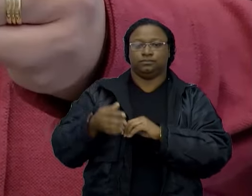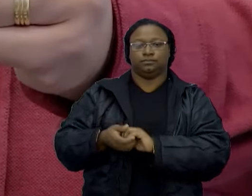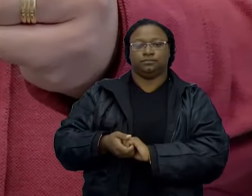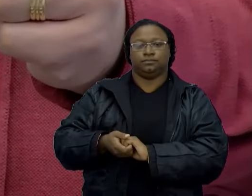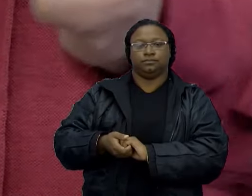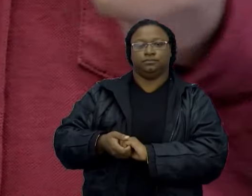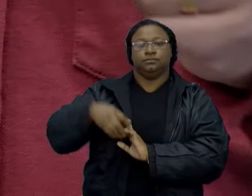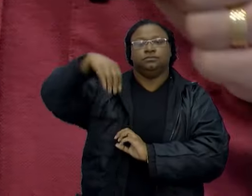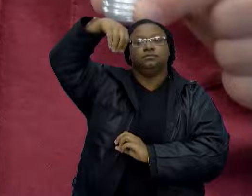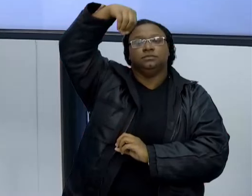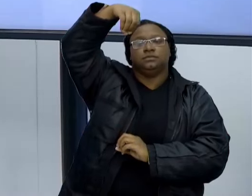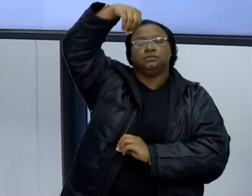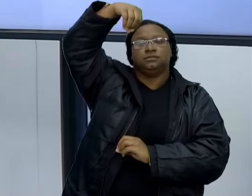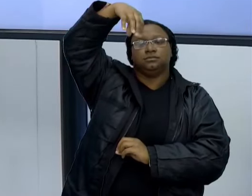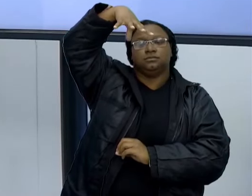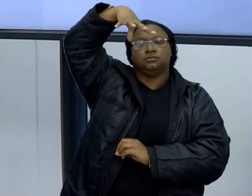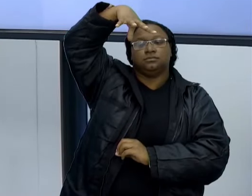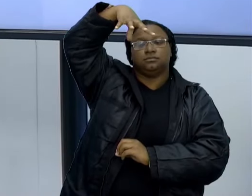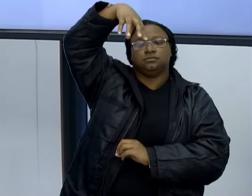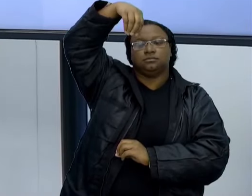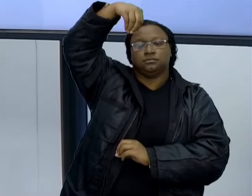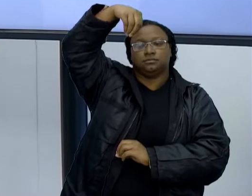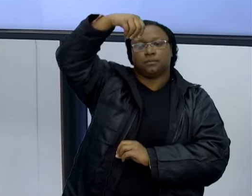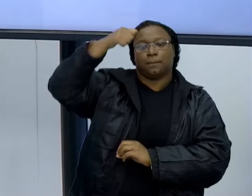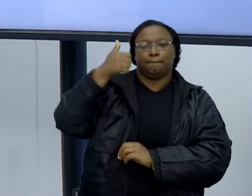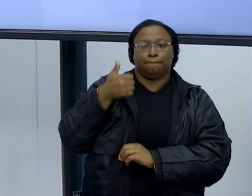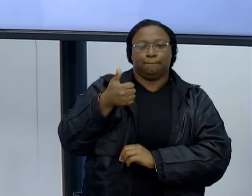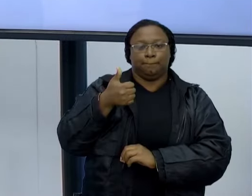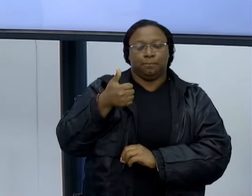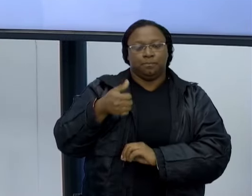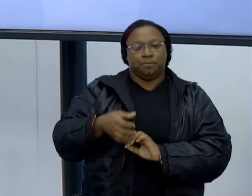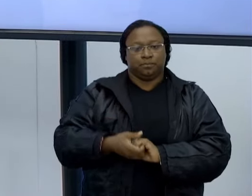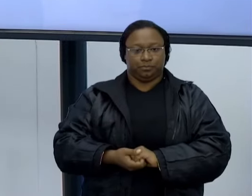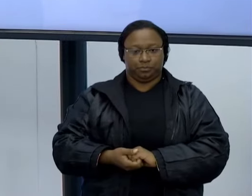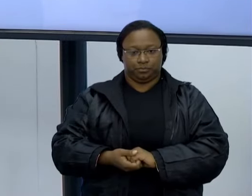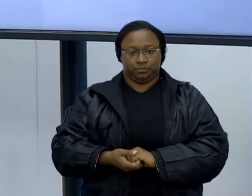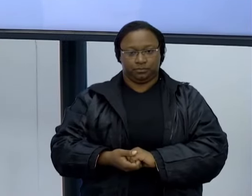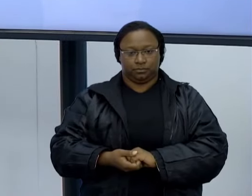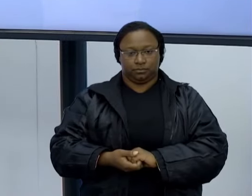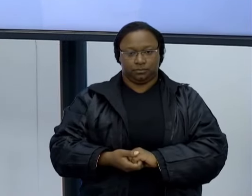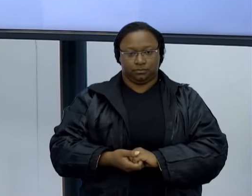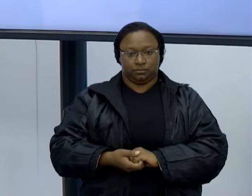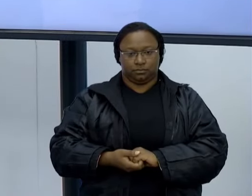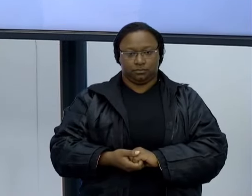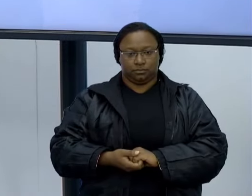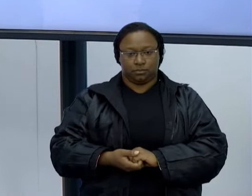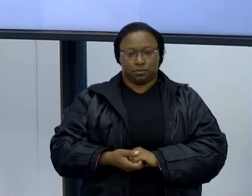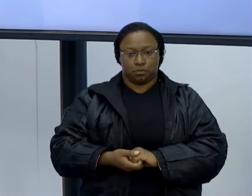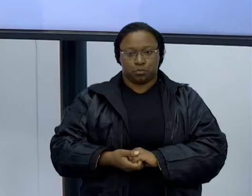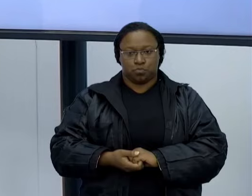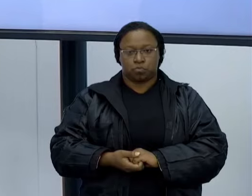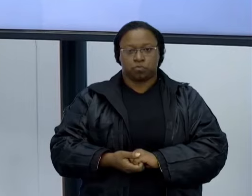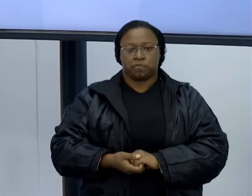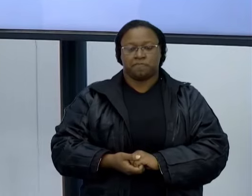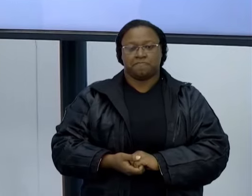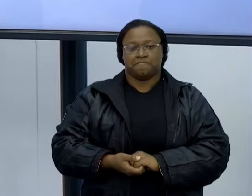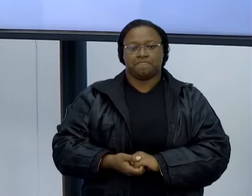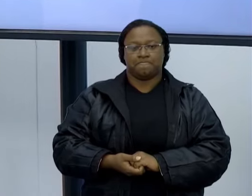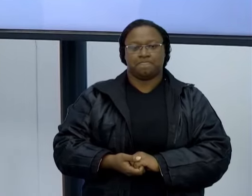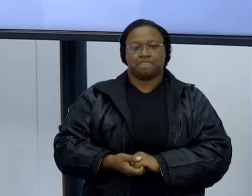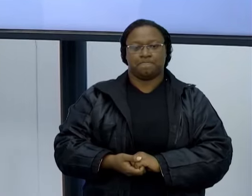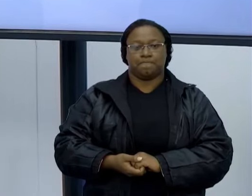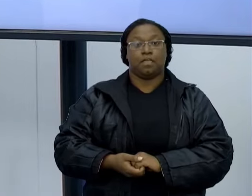lâmpadas incandescentes, tá bom? Essas lâmpadas aqui, elas têm um